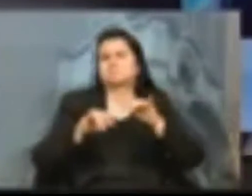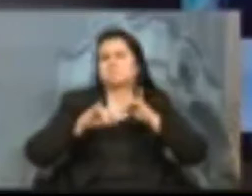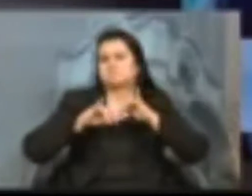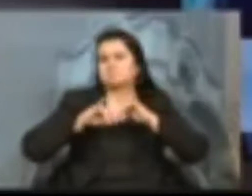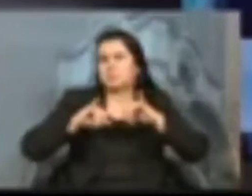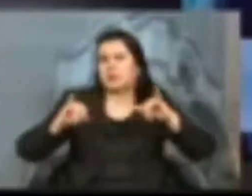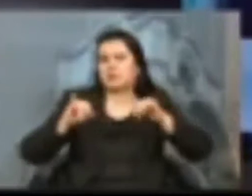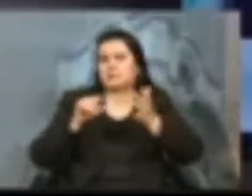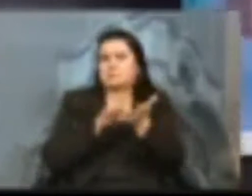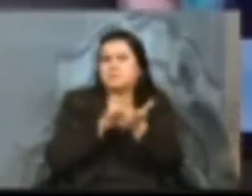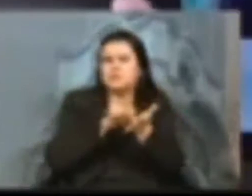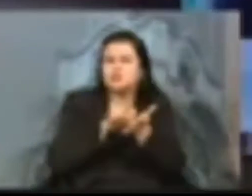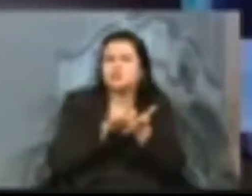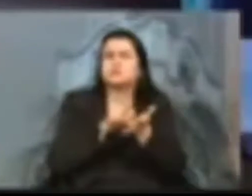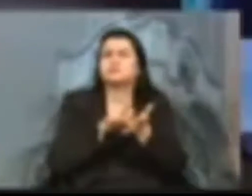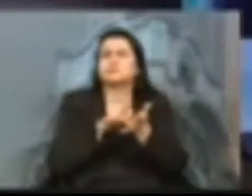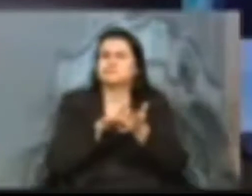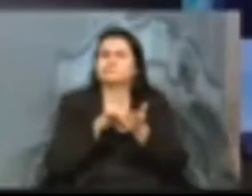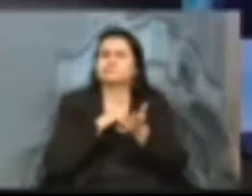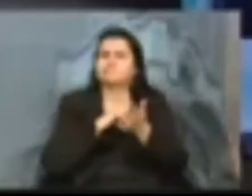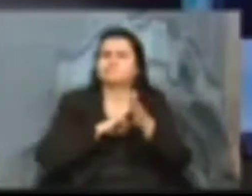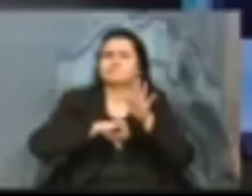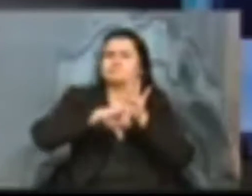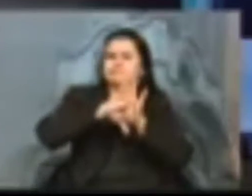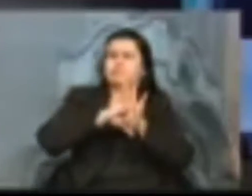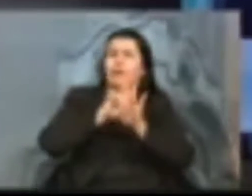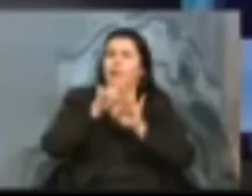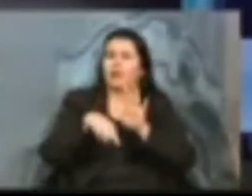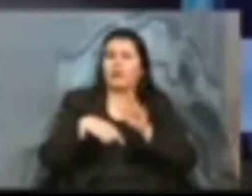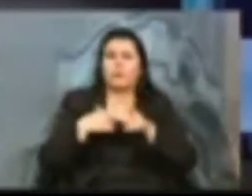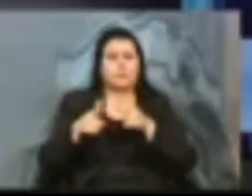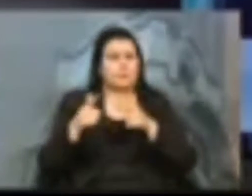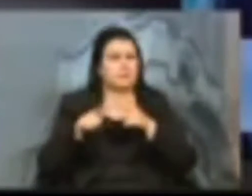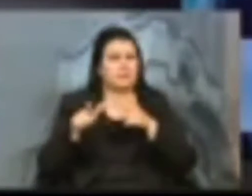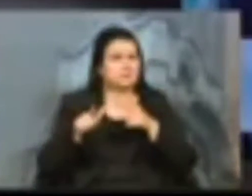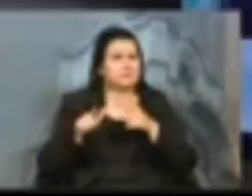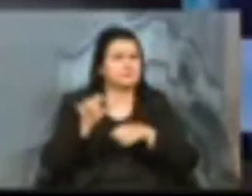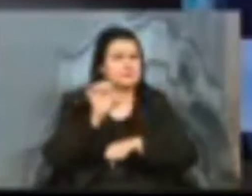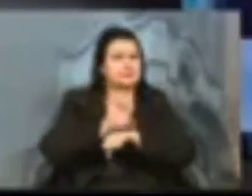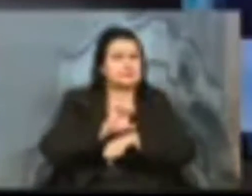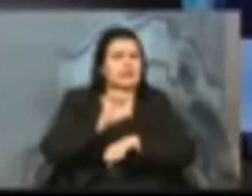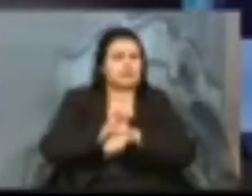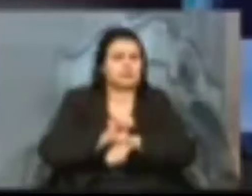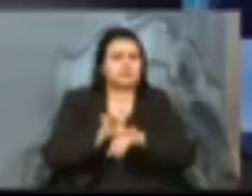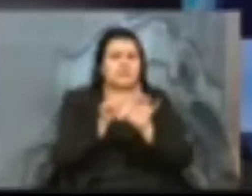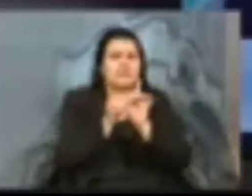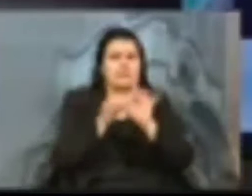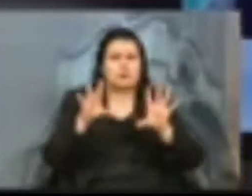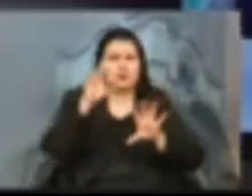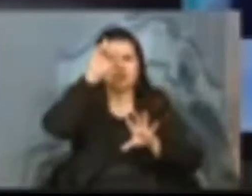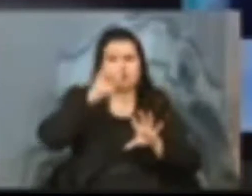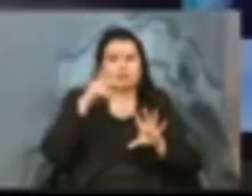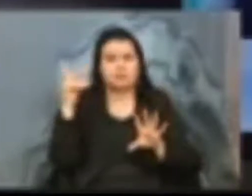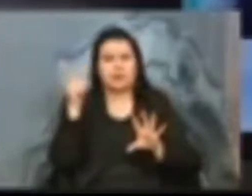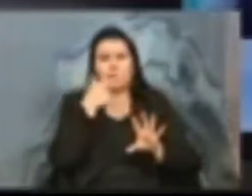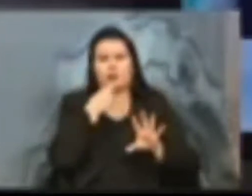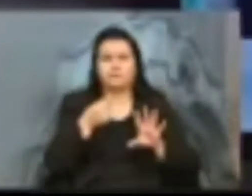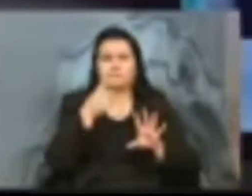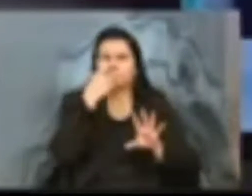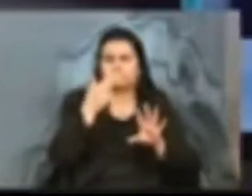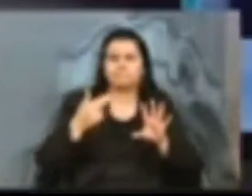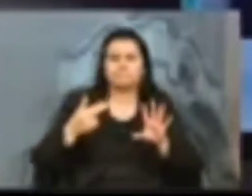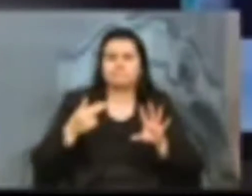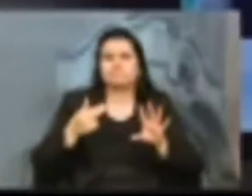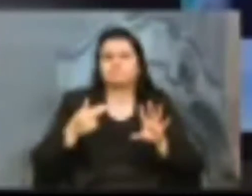são que é a ruptura do Estado democrático de direito, que ele